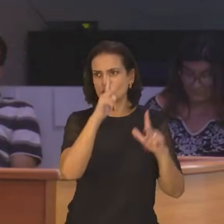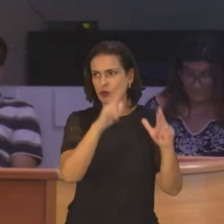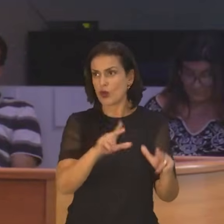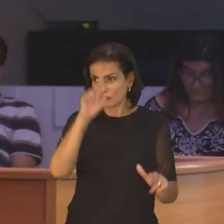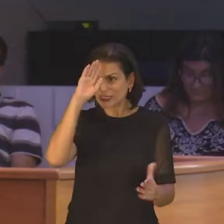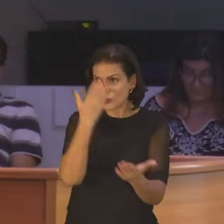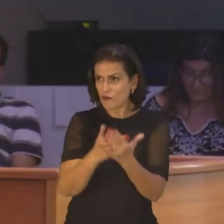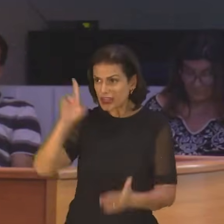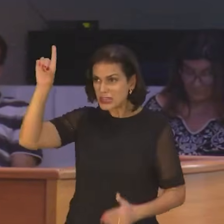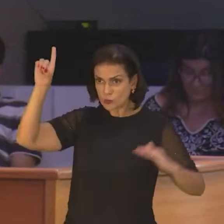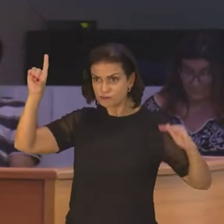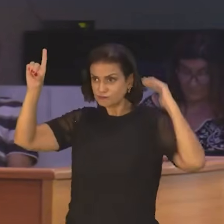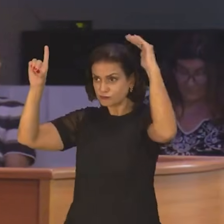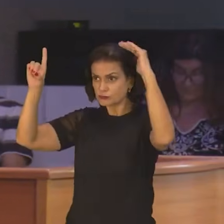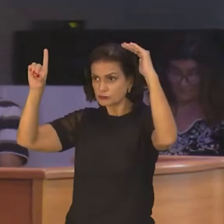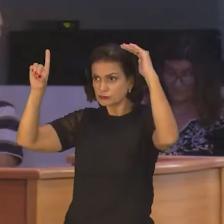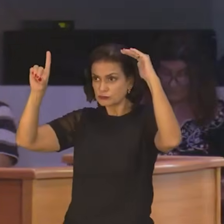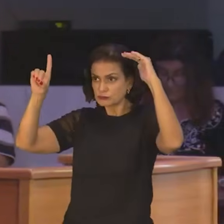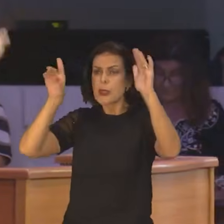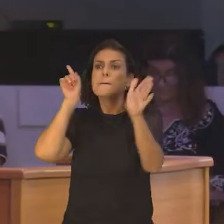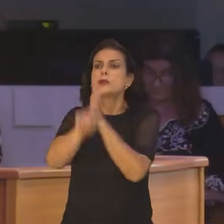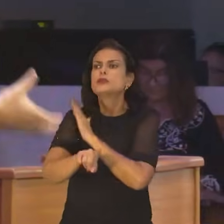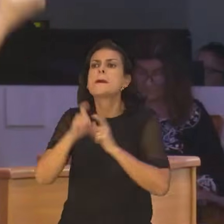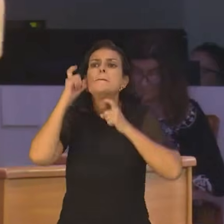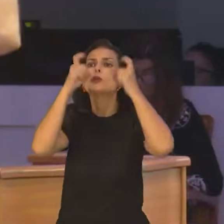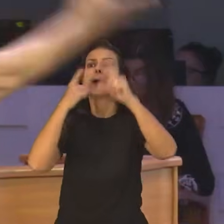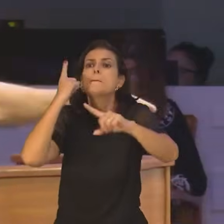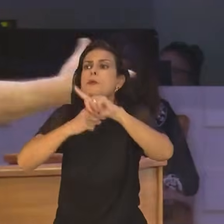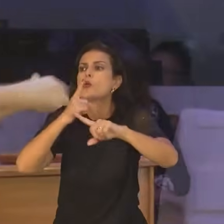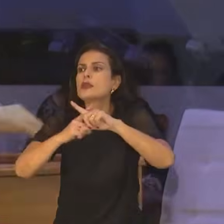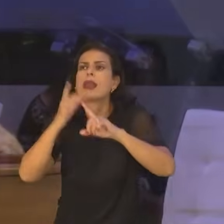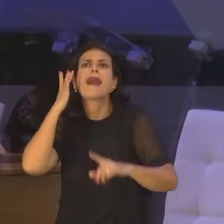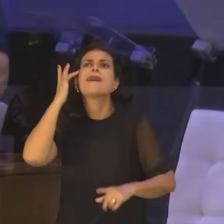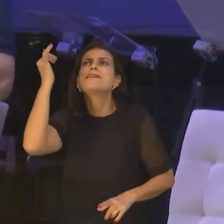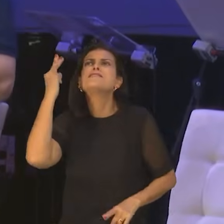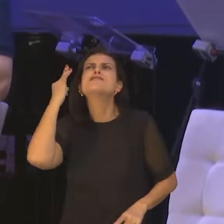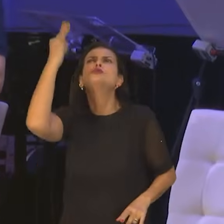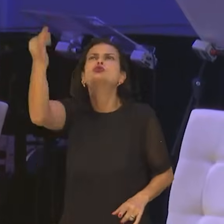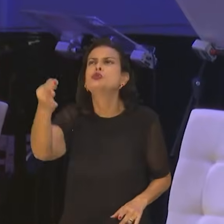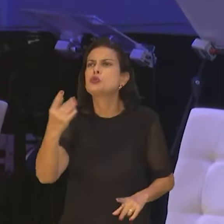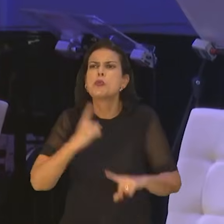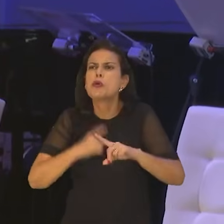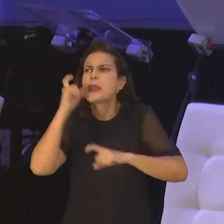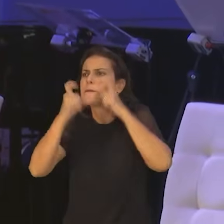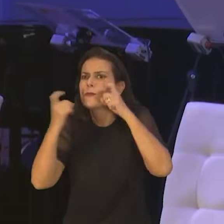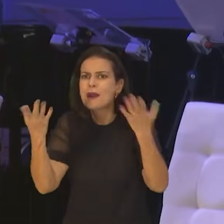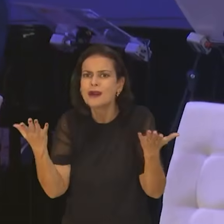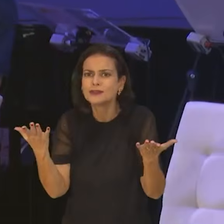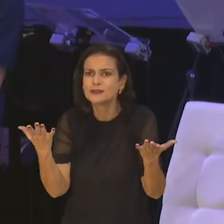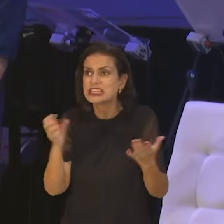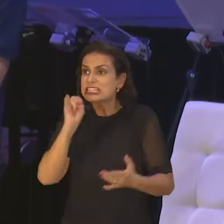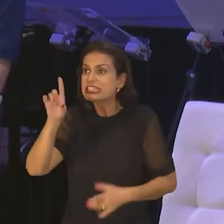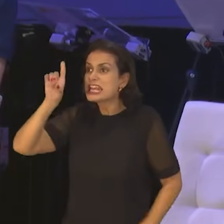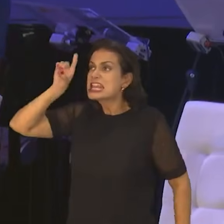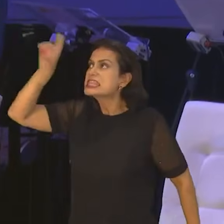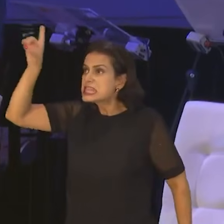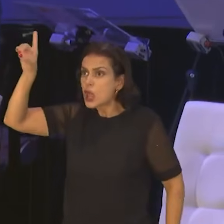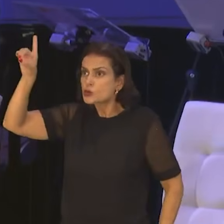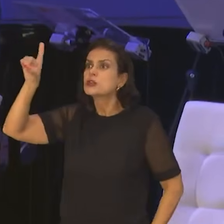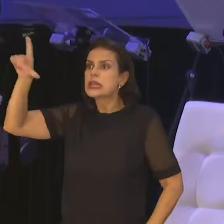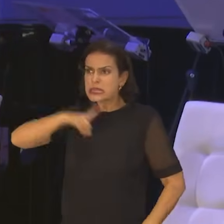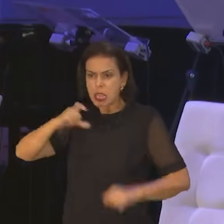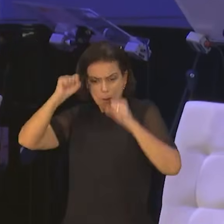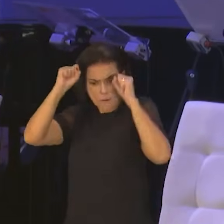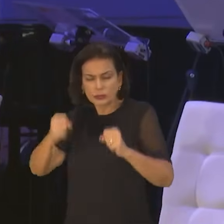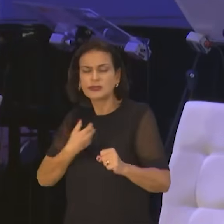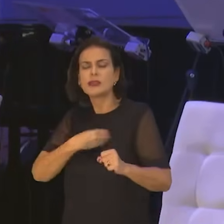Deus? Então qual é a sua preocupação pela manhã? Se esse Deus tem poder da